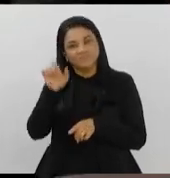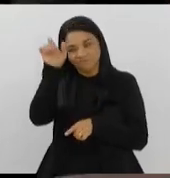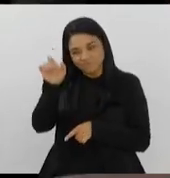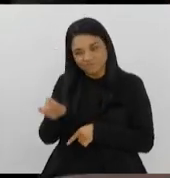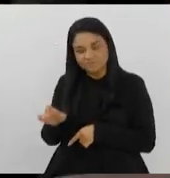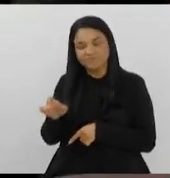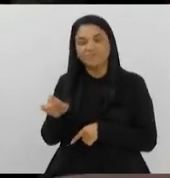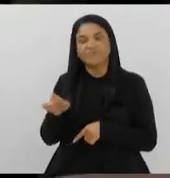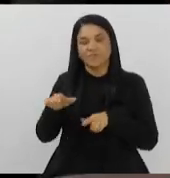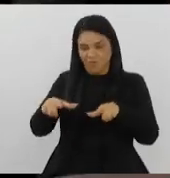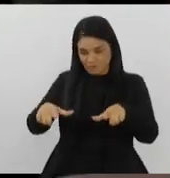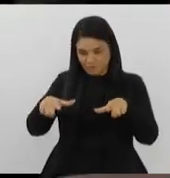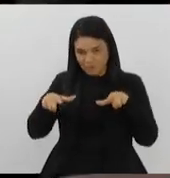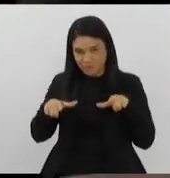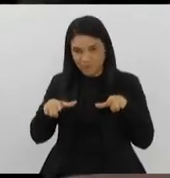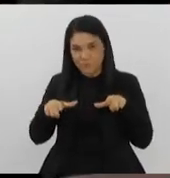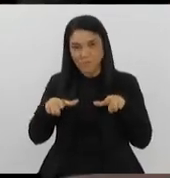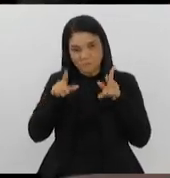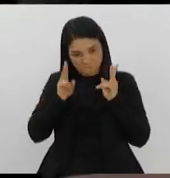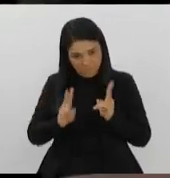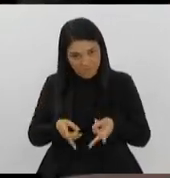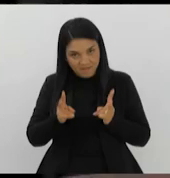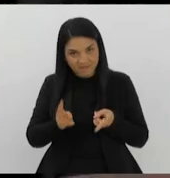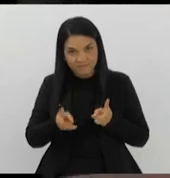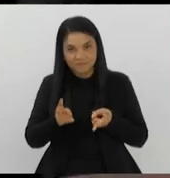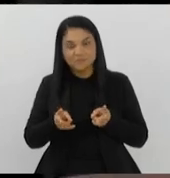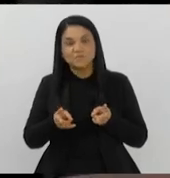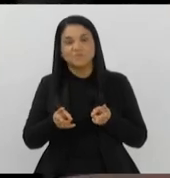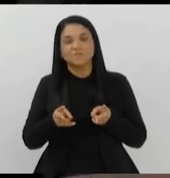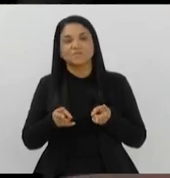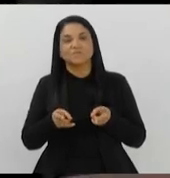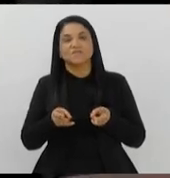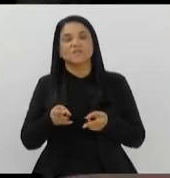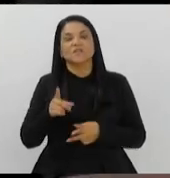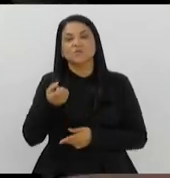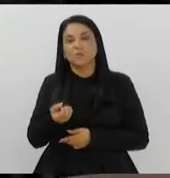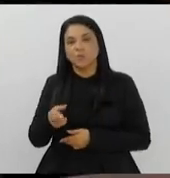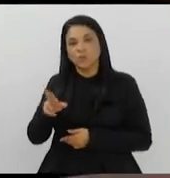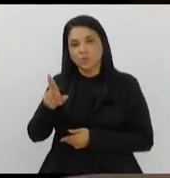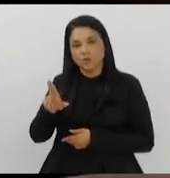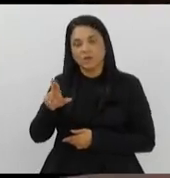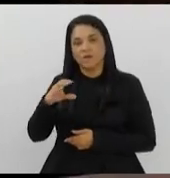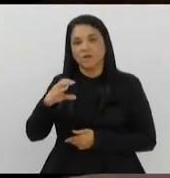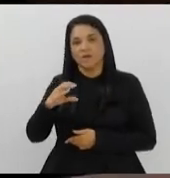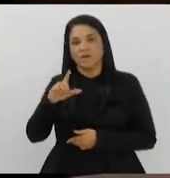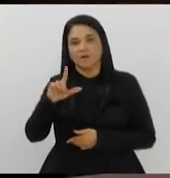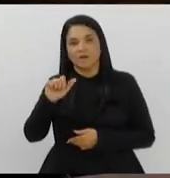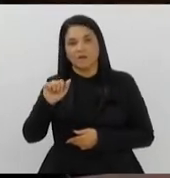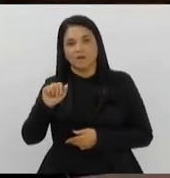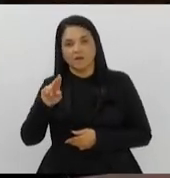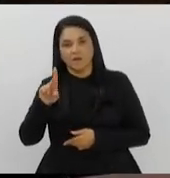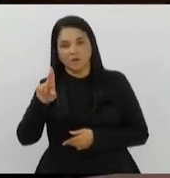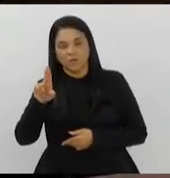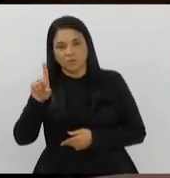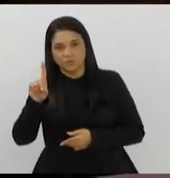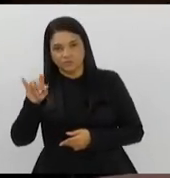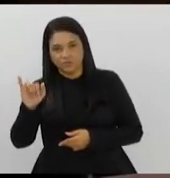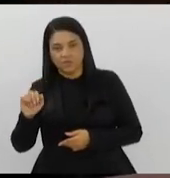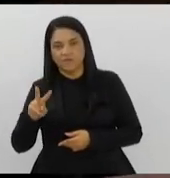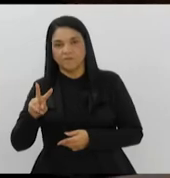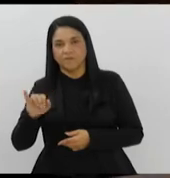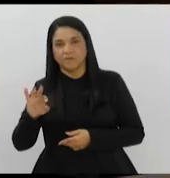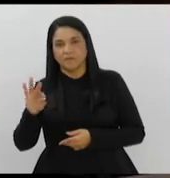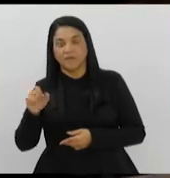chamo também aqui para receber o mesmo diploma a doutora Cláudia Vitalino, licenciada